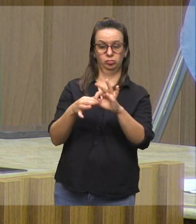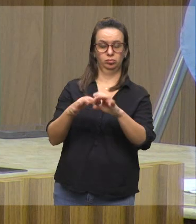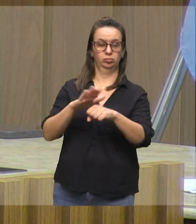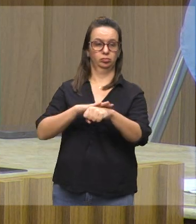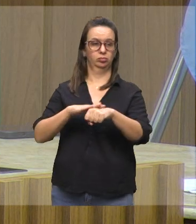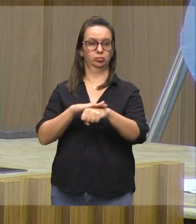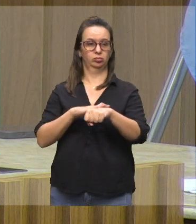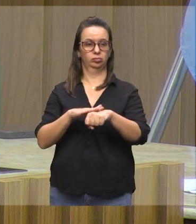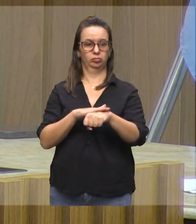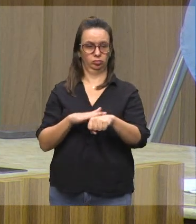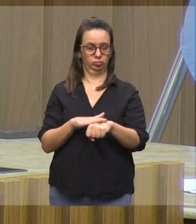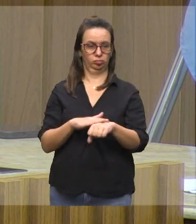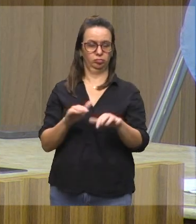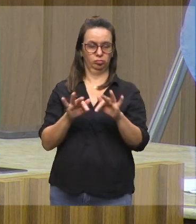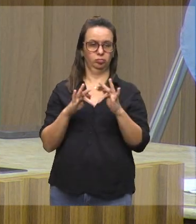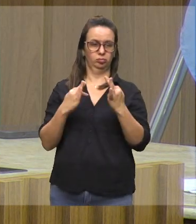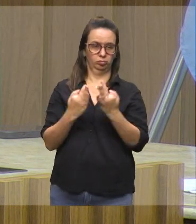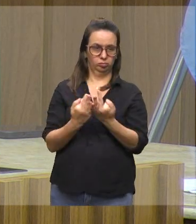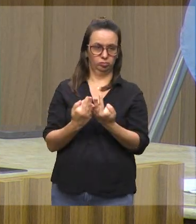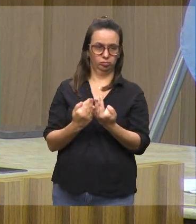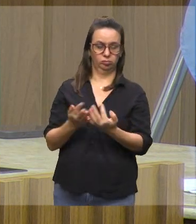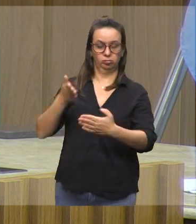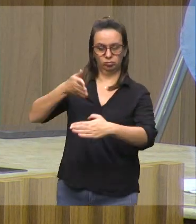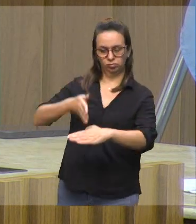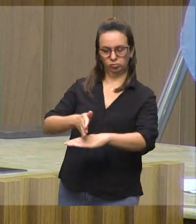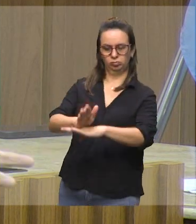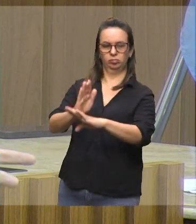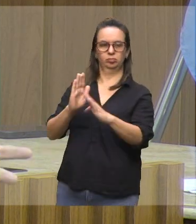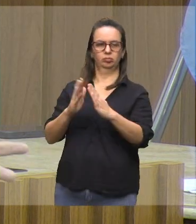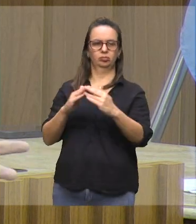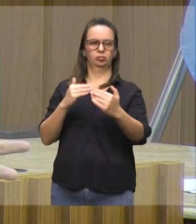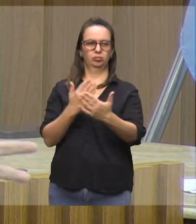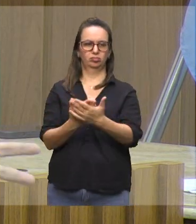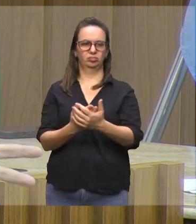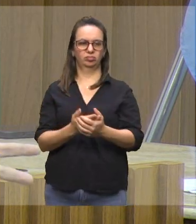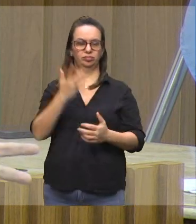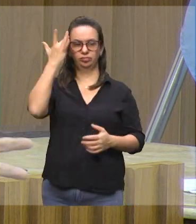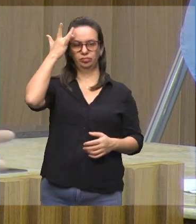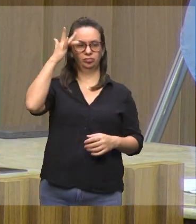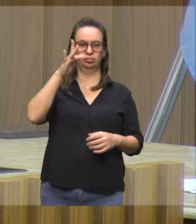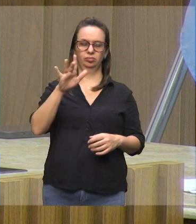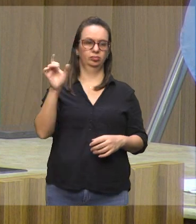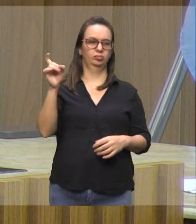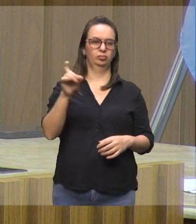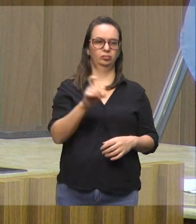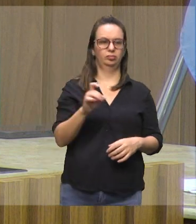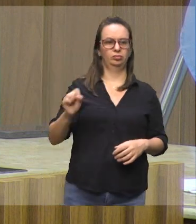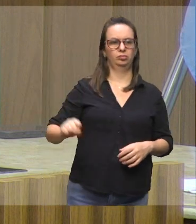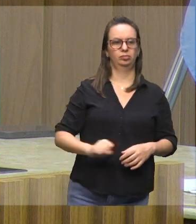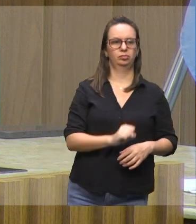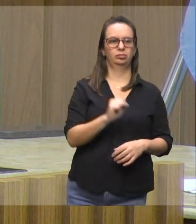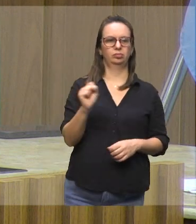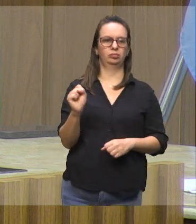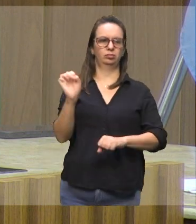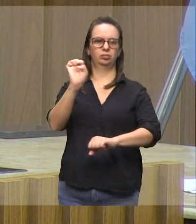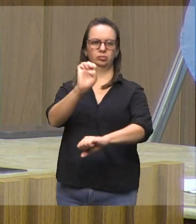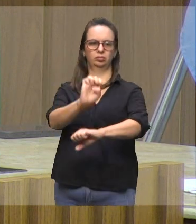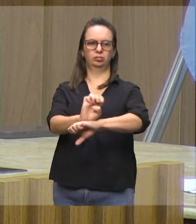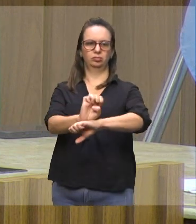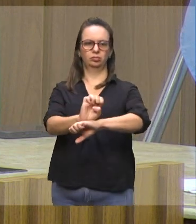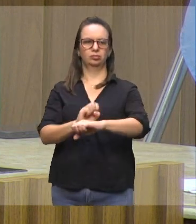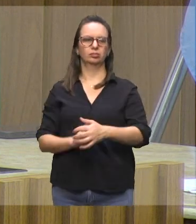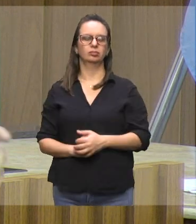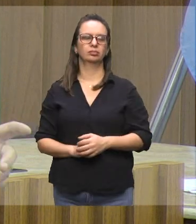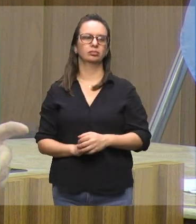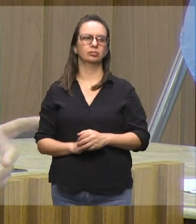para que a família possa voltar a frequentar a escola. Eu não sei se existe ainda, em nível estadual, a escola